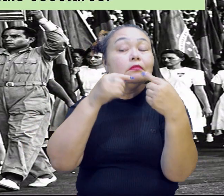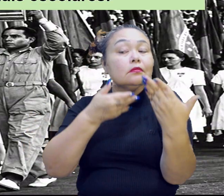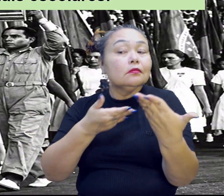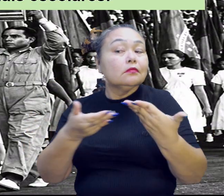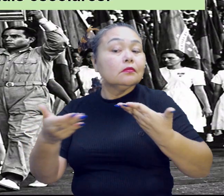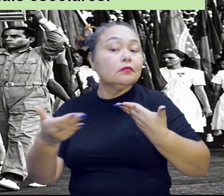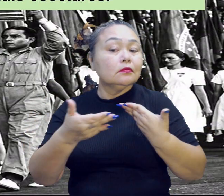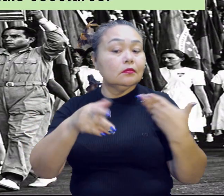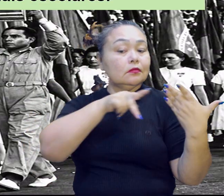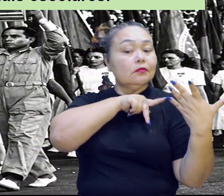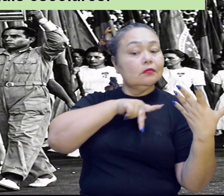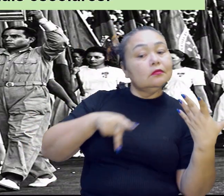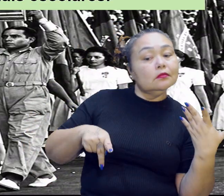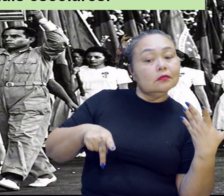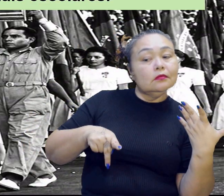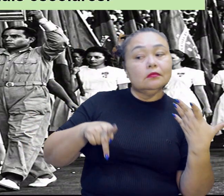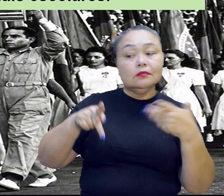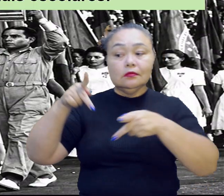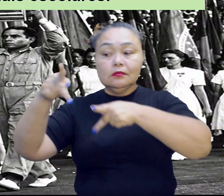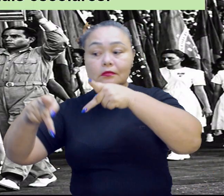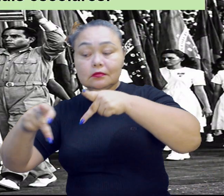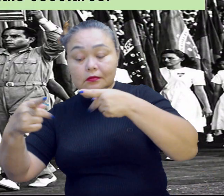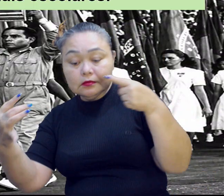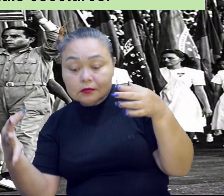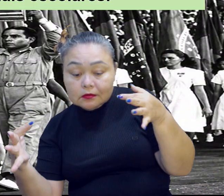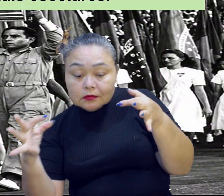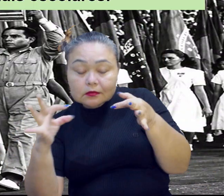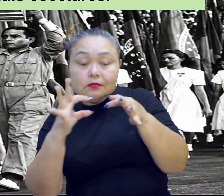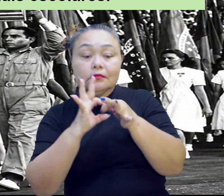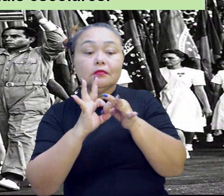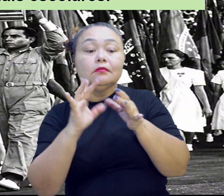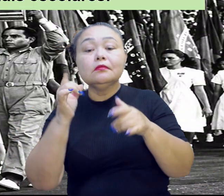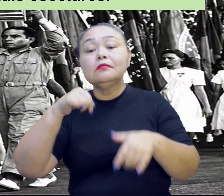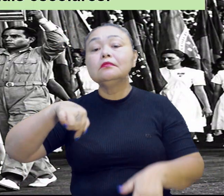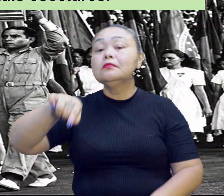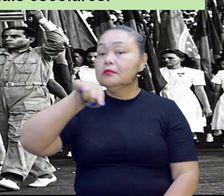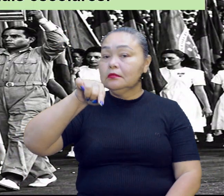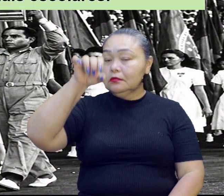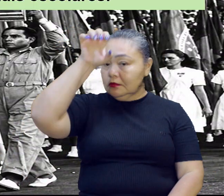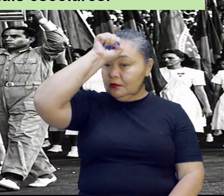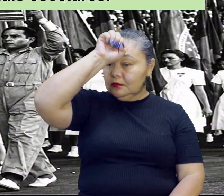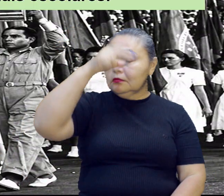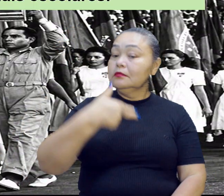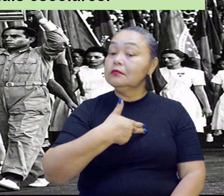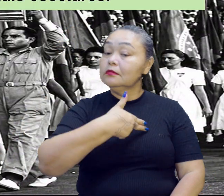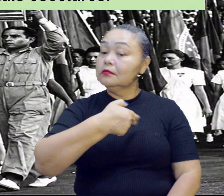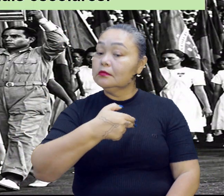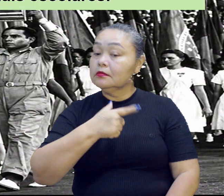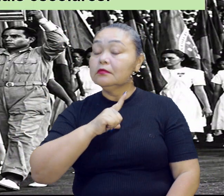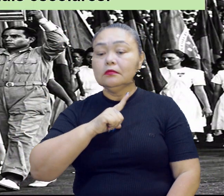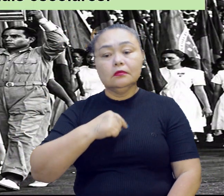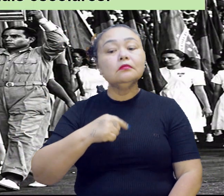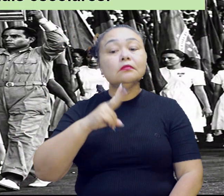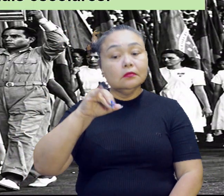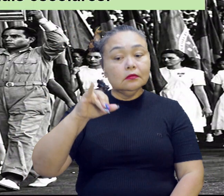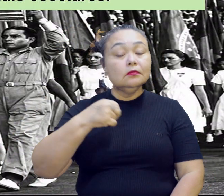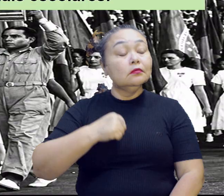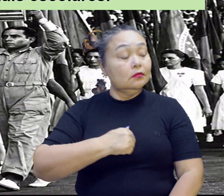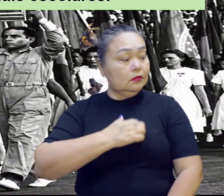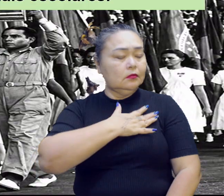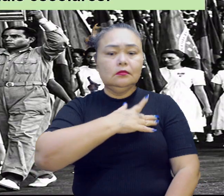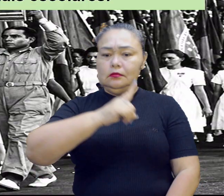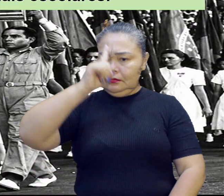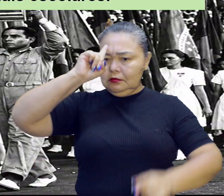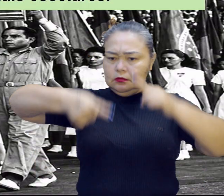emocional entre o presidente e o povo. Vocês aprenderam que o Getúlio Vargas vai ser um ditador. Só